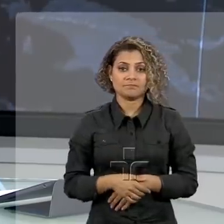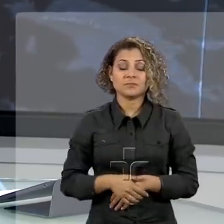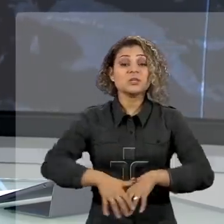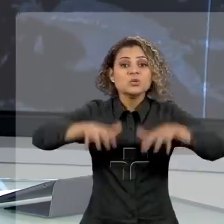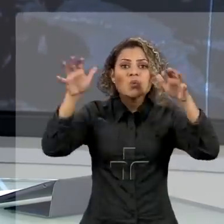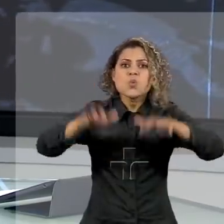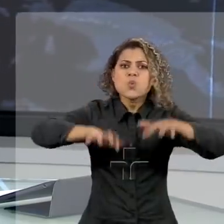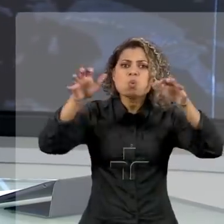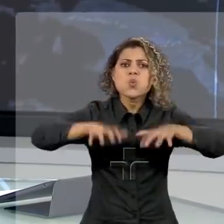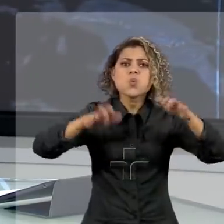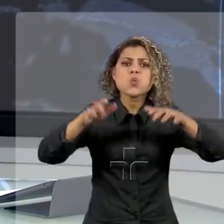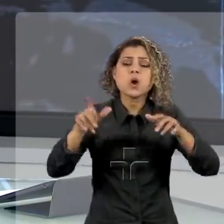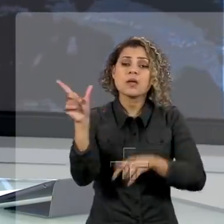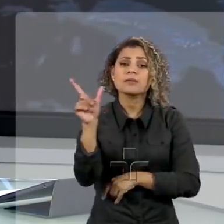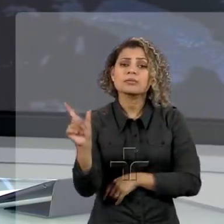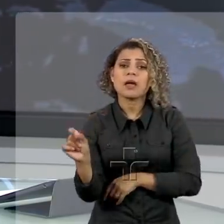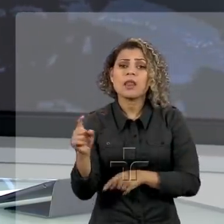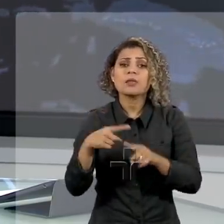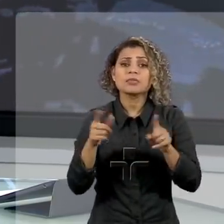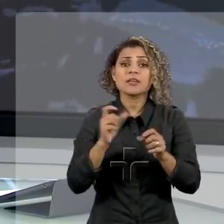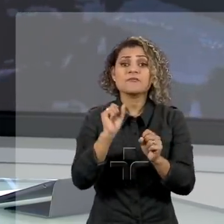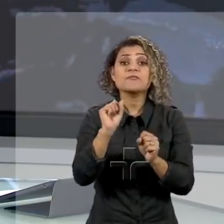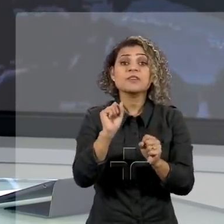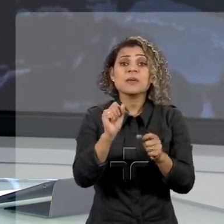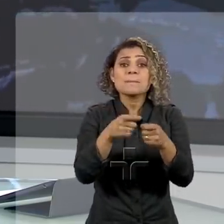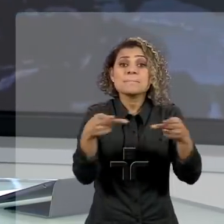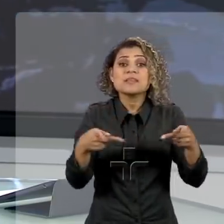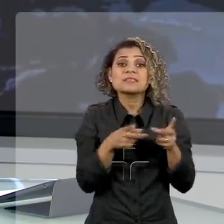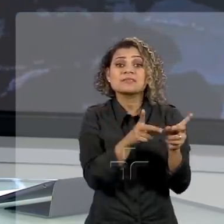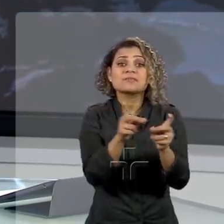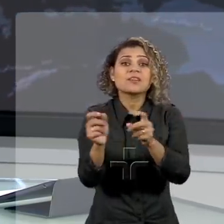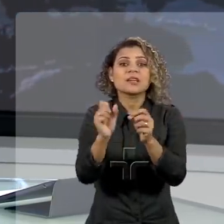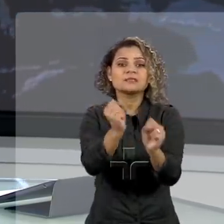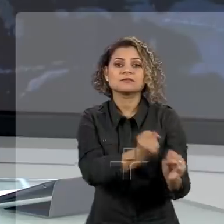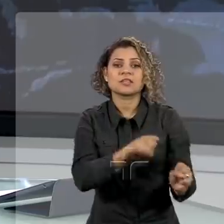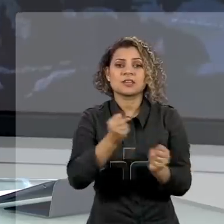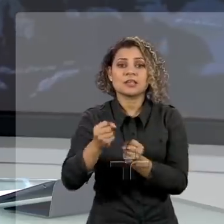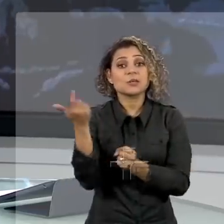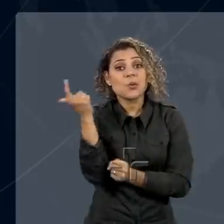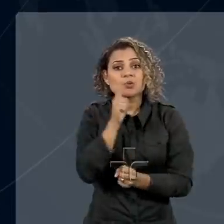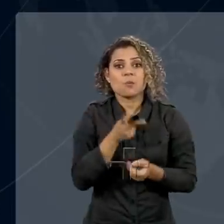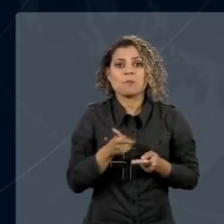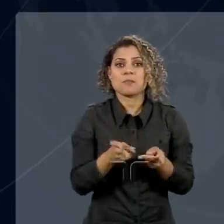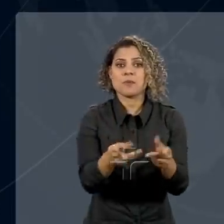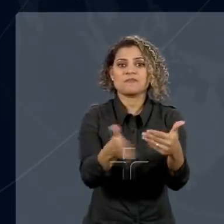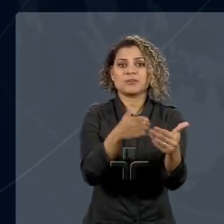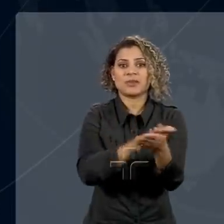a Itália, uma pizzaria de Veneza deu um jeitinho de manter a tradição das massas.